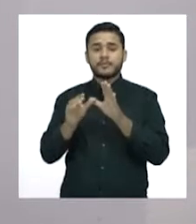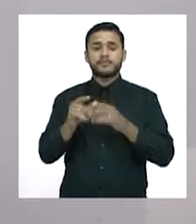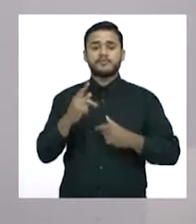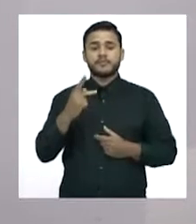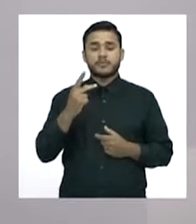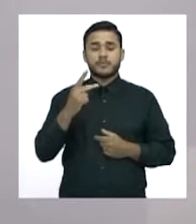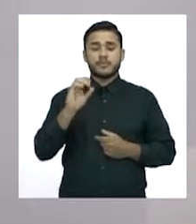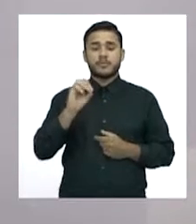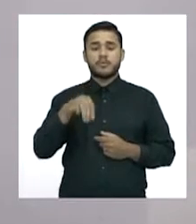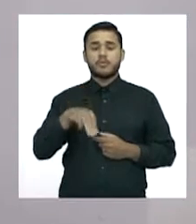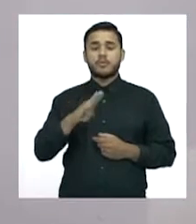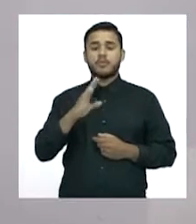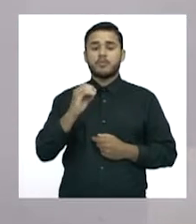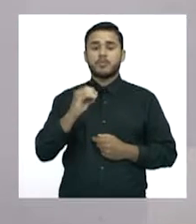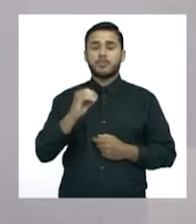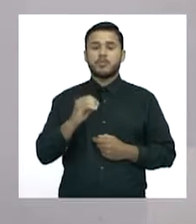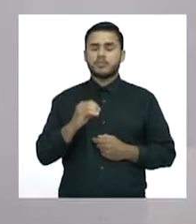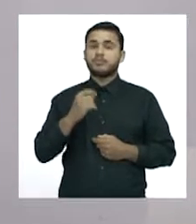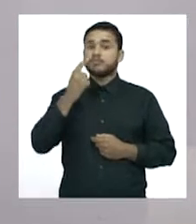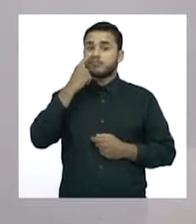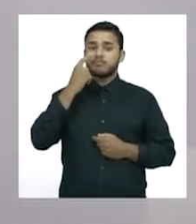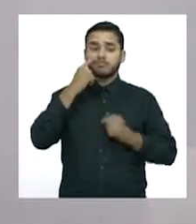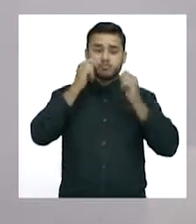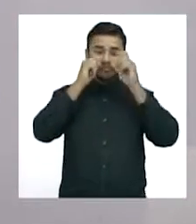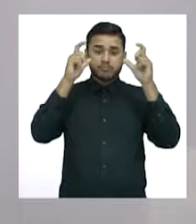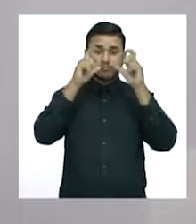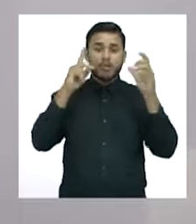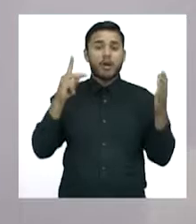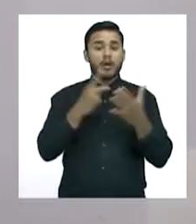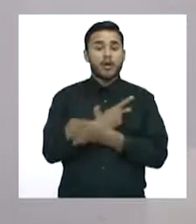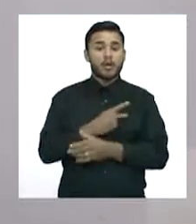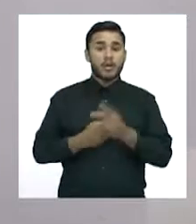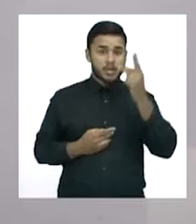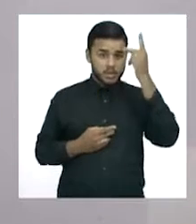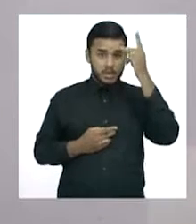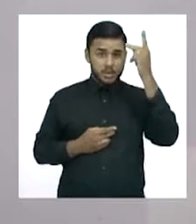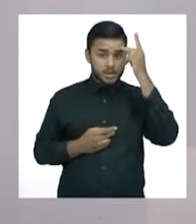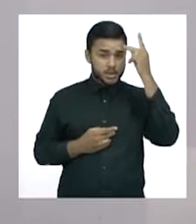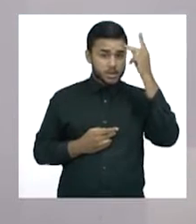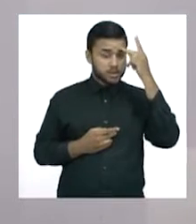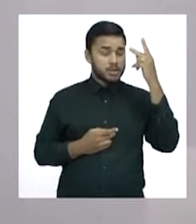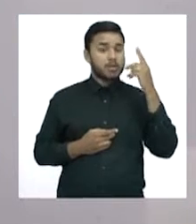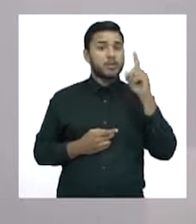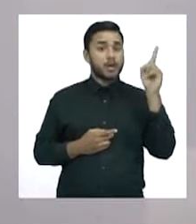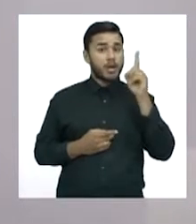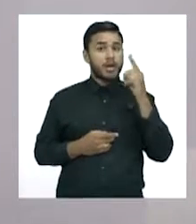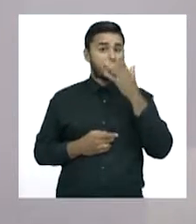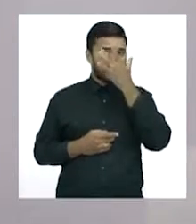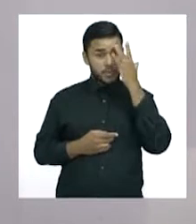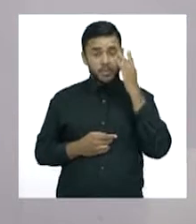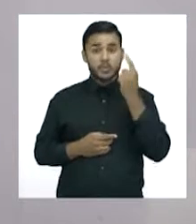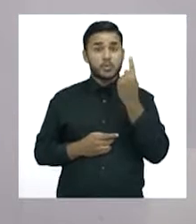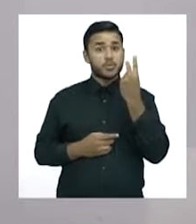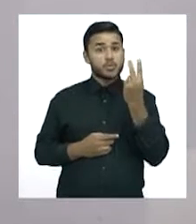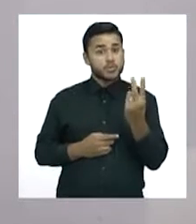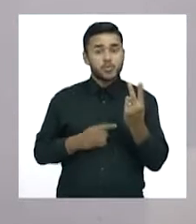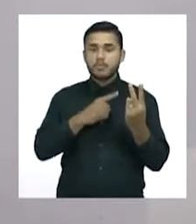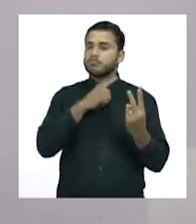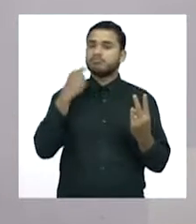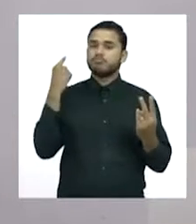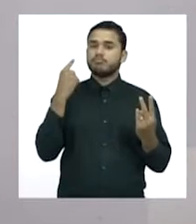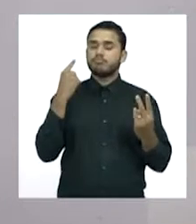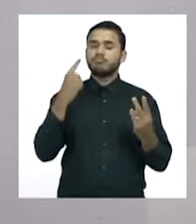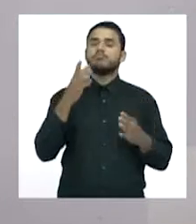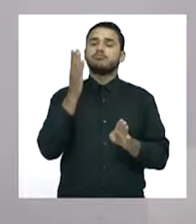chamado mais atenção nos últimos tempos. A gente teve esse relato dessas 2 mortes em São Paulo, ligado aos pombos, e eles ainda,